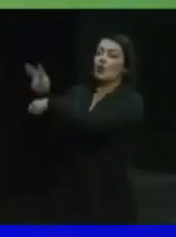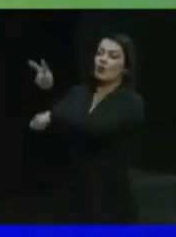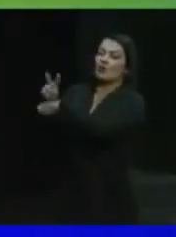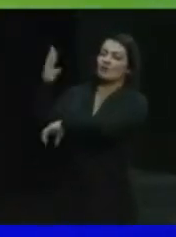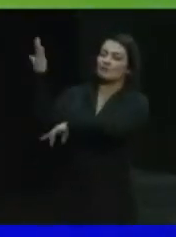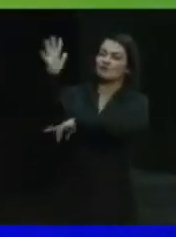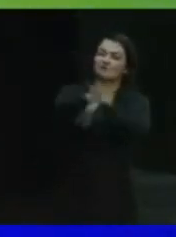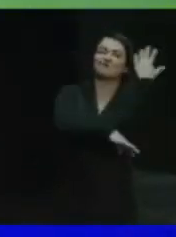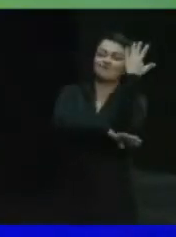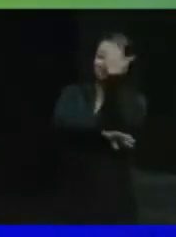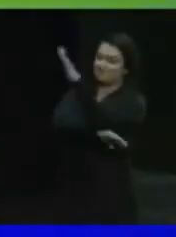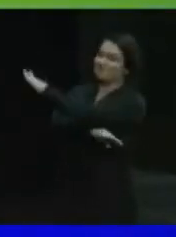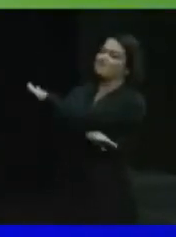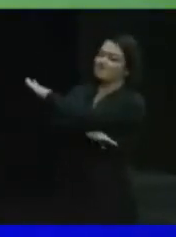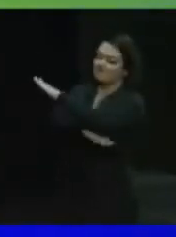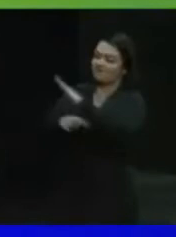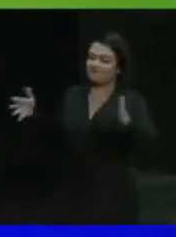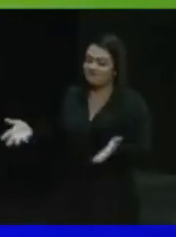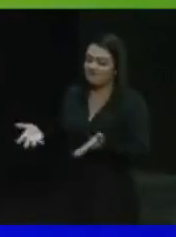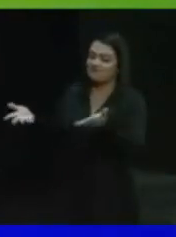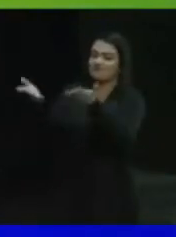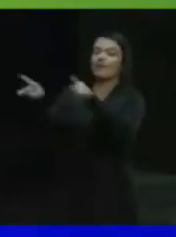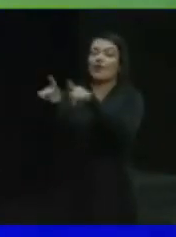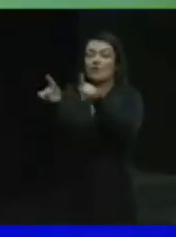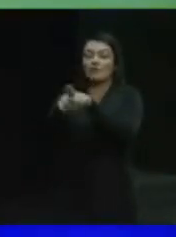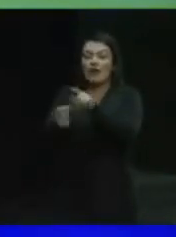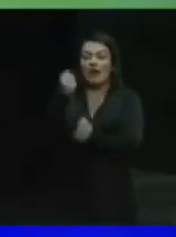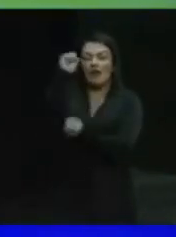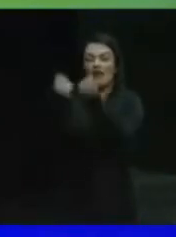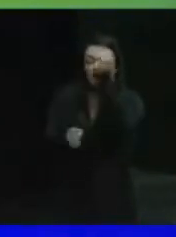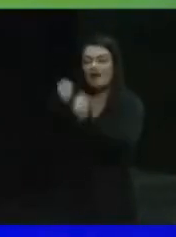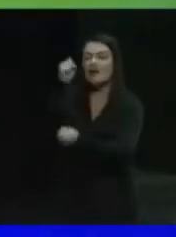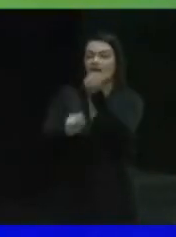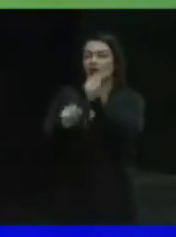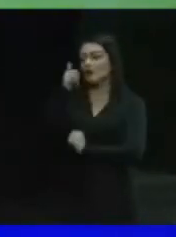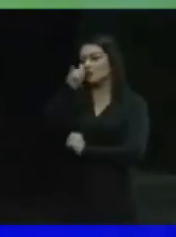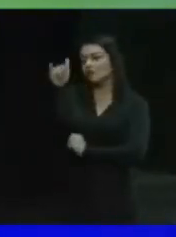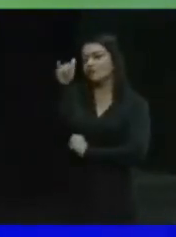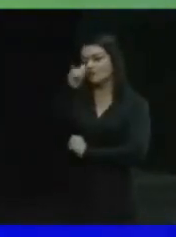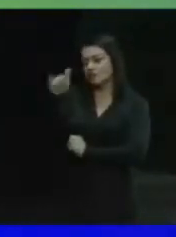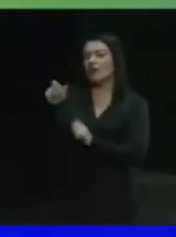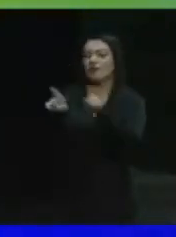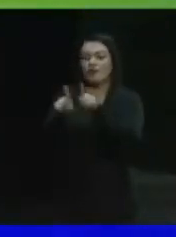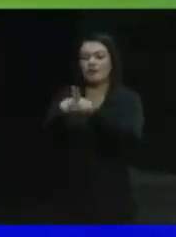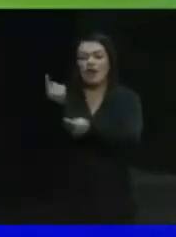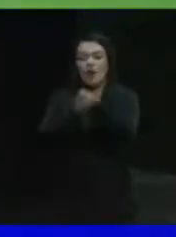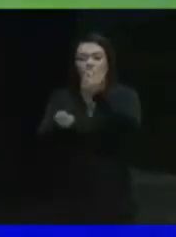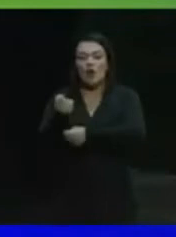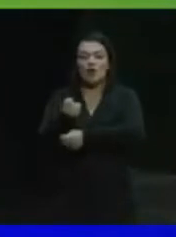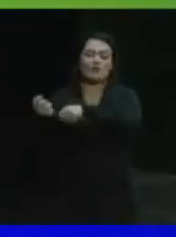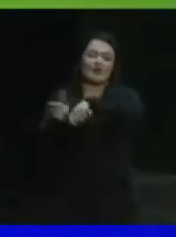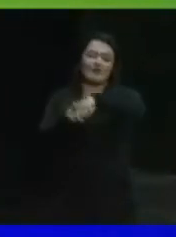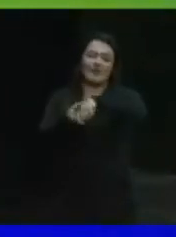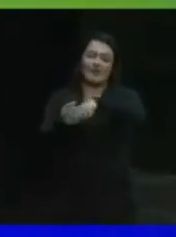floresta, no fomento da exploração de energias limpas e na criação de uma economia verde,